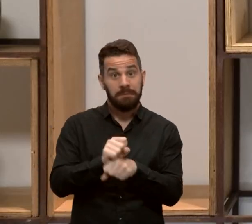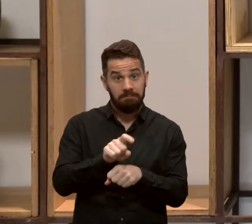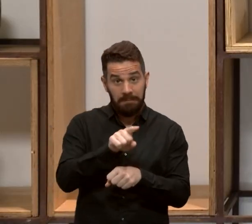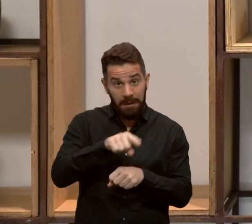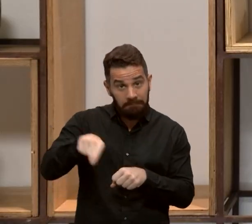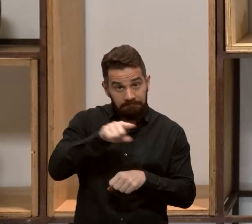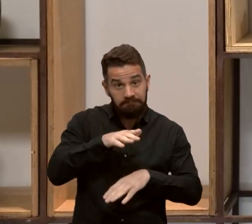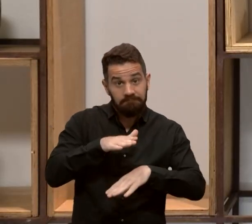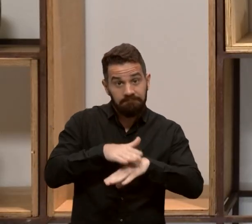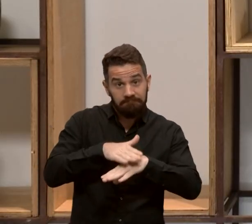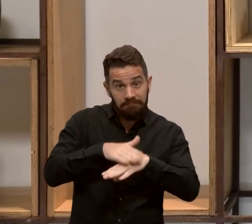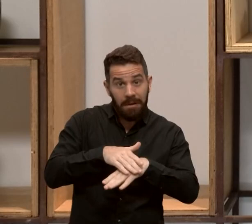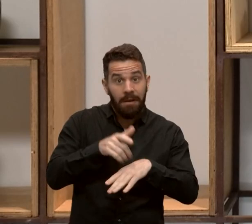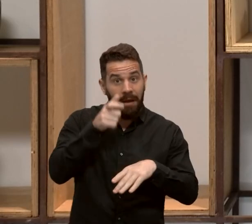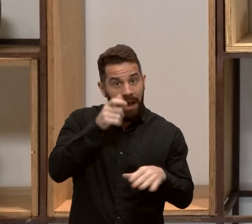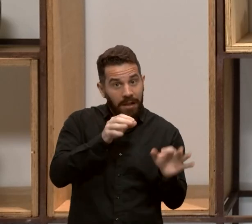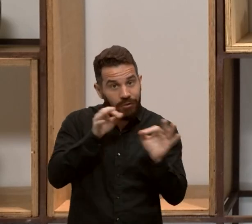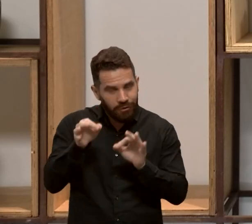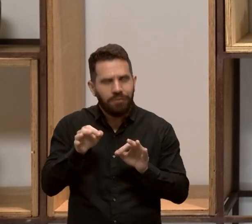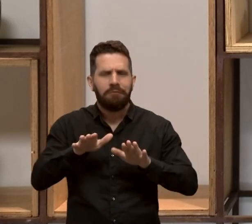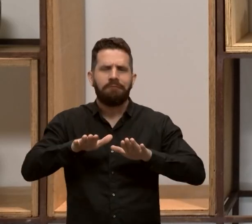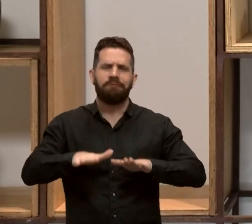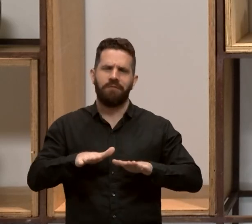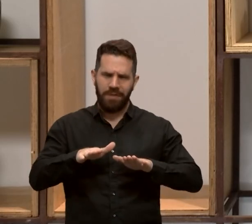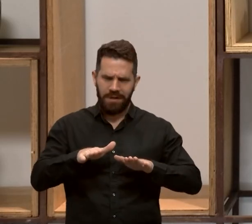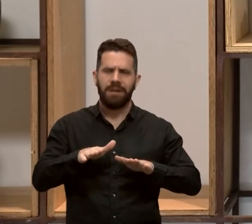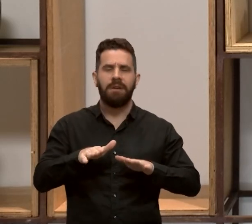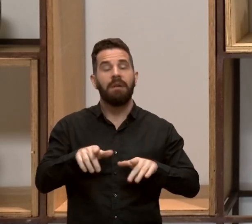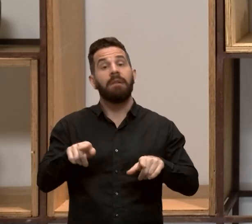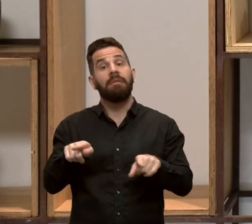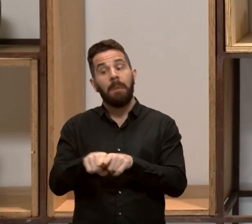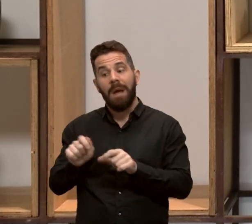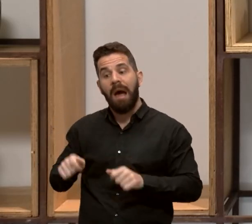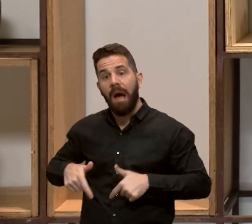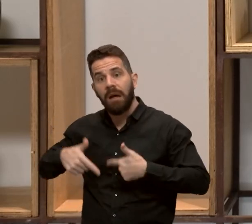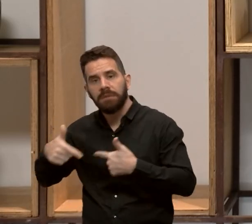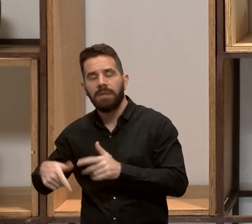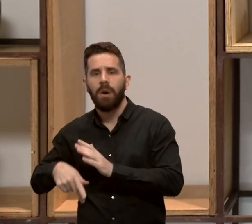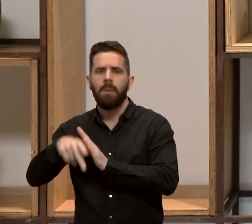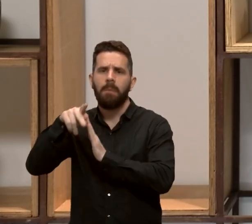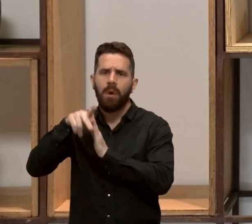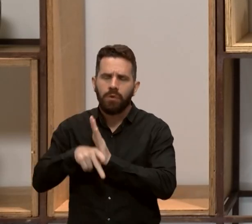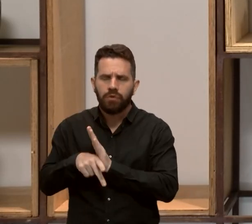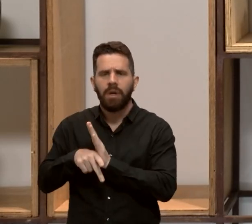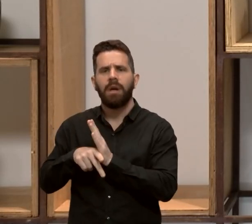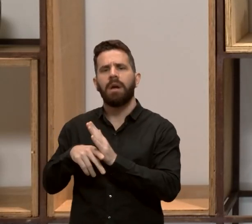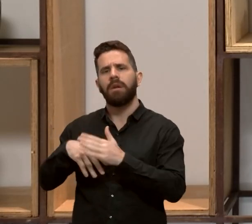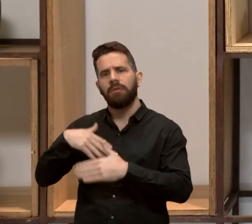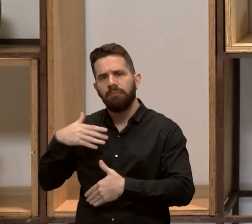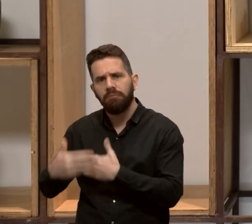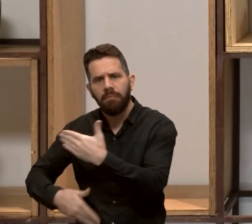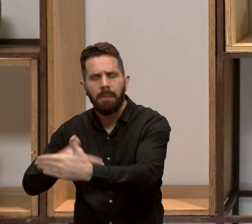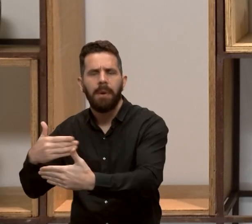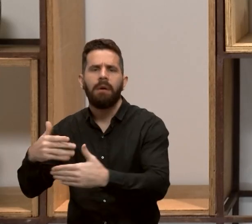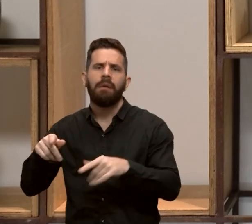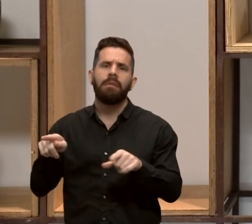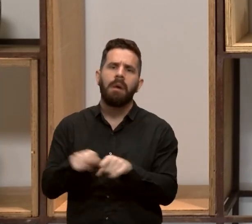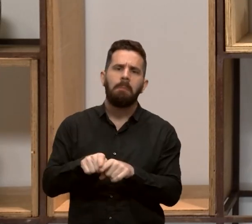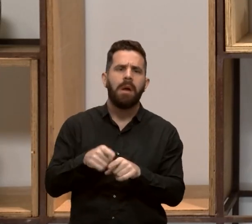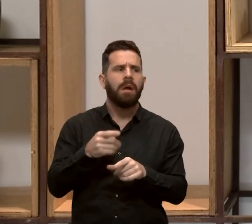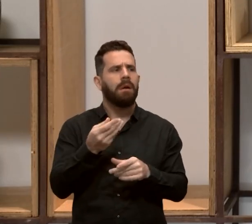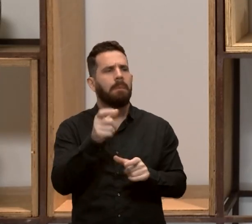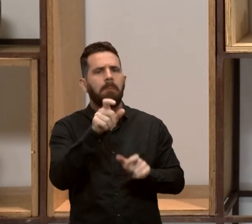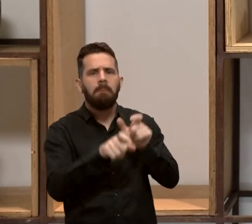nos assistindo também continue com a gente, porque nós vamos falar sobre ações desse projeto, do Semente de Proibição, um pouco mais sobre o